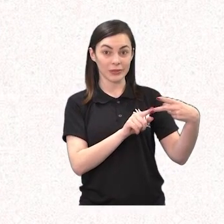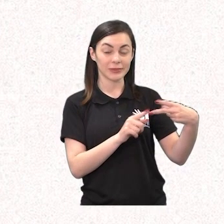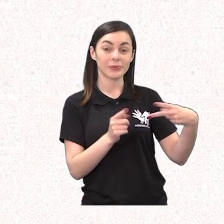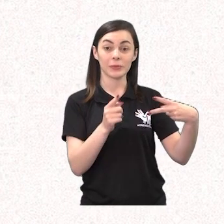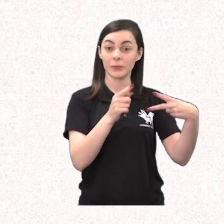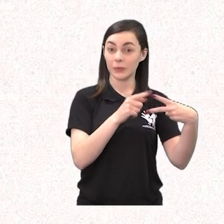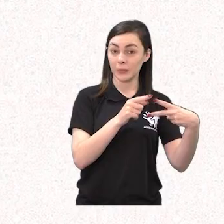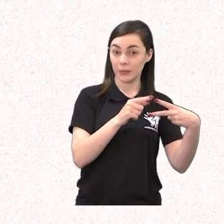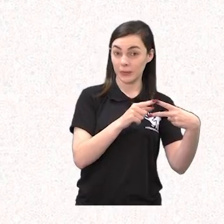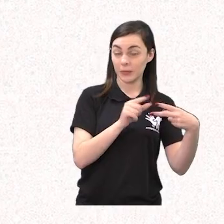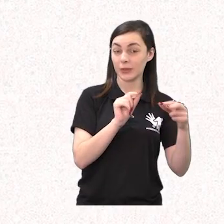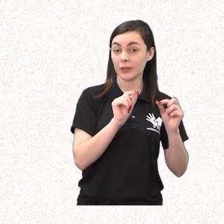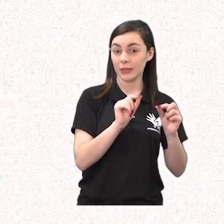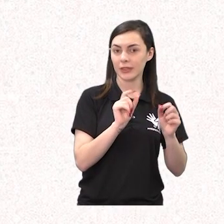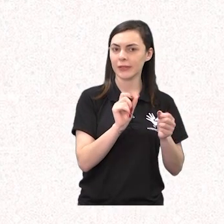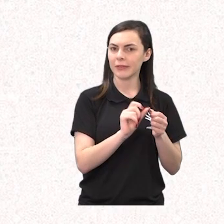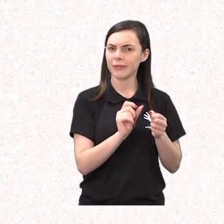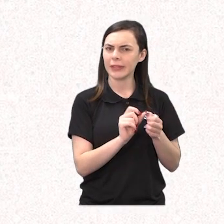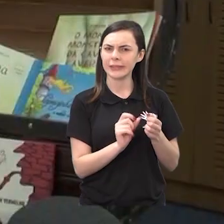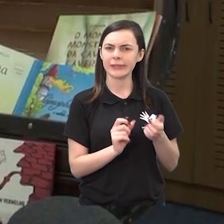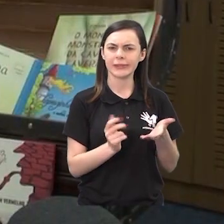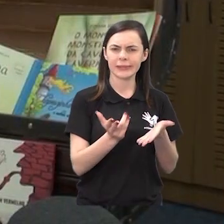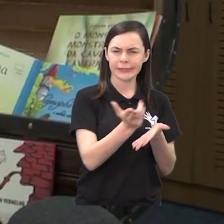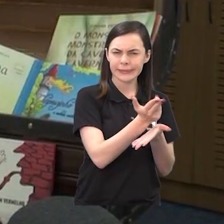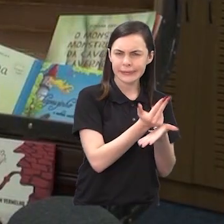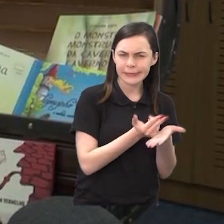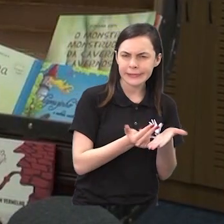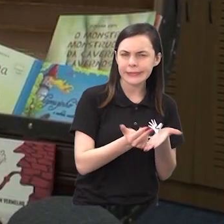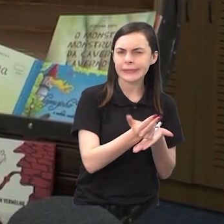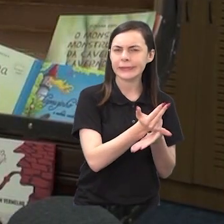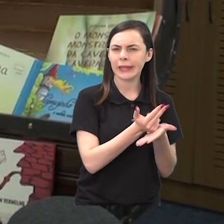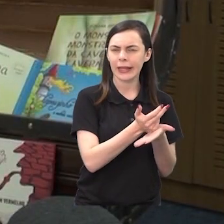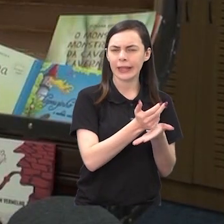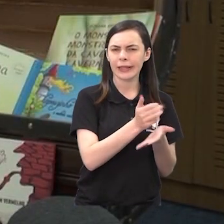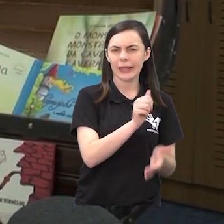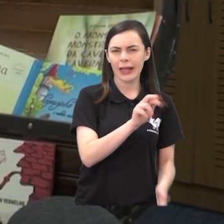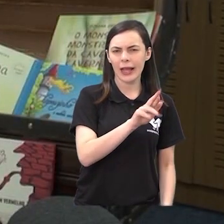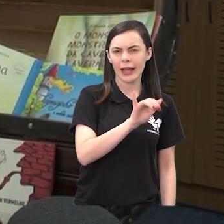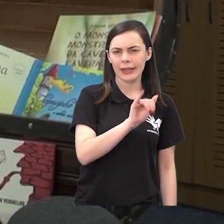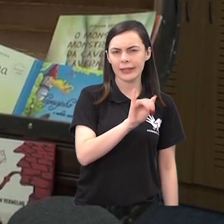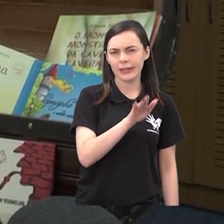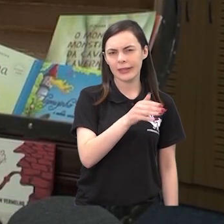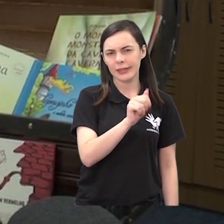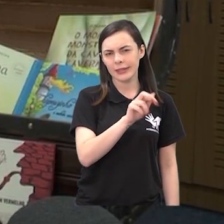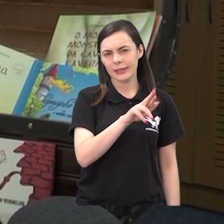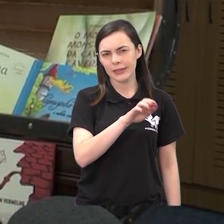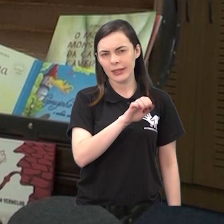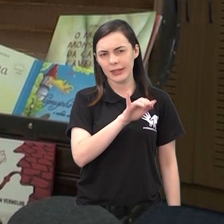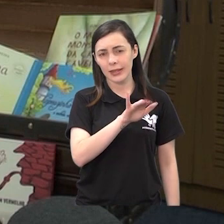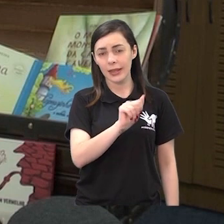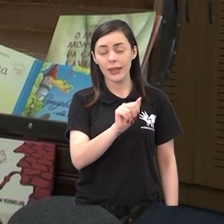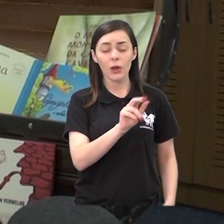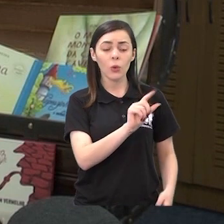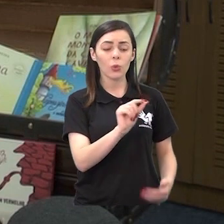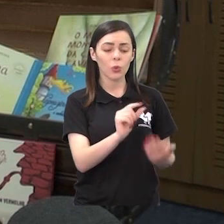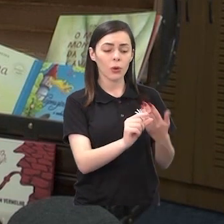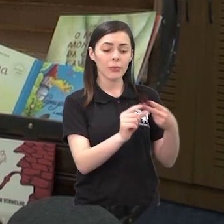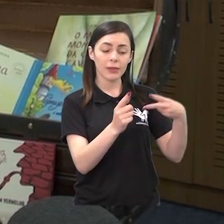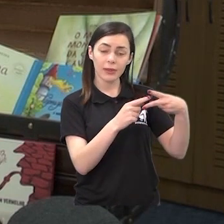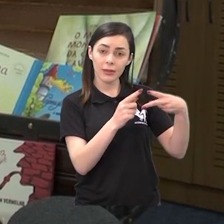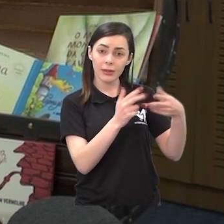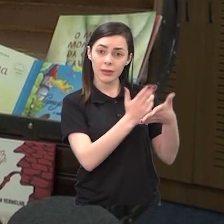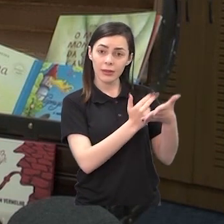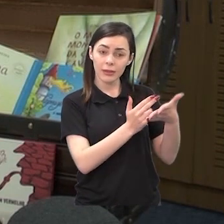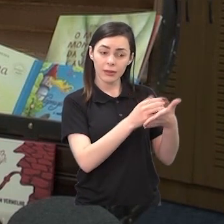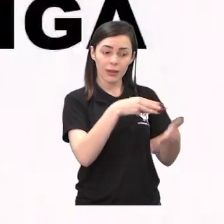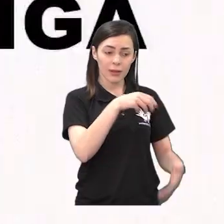temos dois ilustradores. Mas a ilustradora que fez todas as ilustrações do Ari Areia é a Márcia Schelliga, essa que